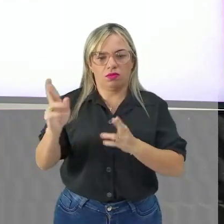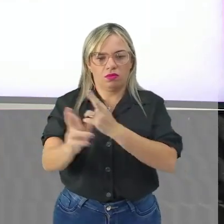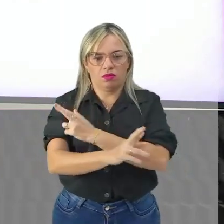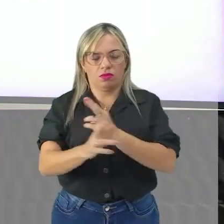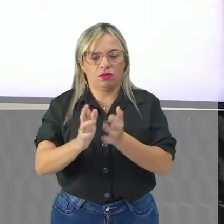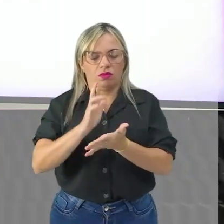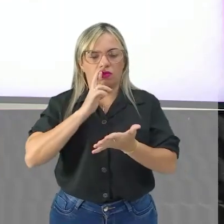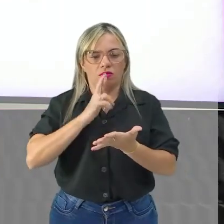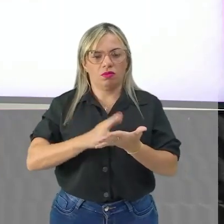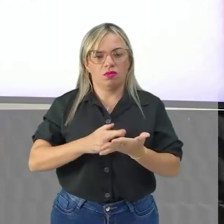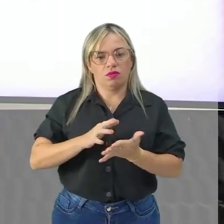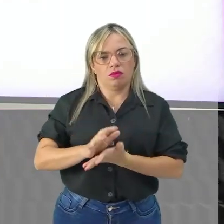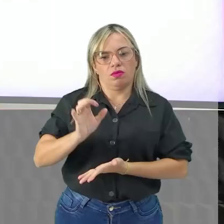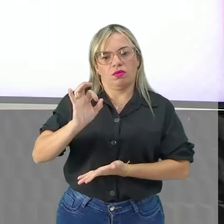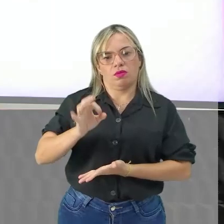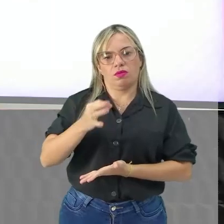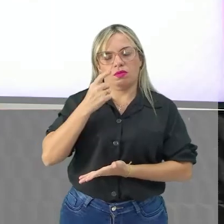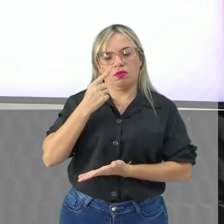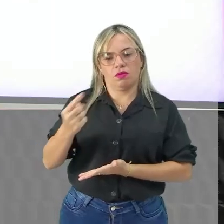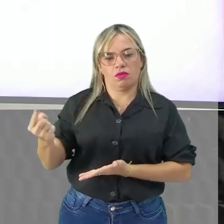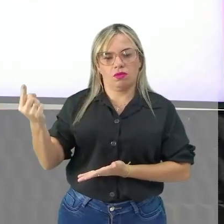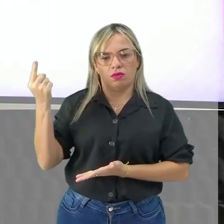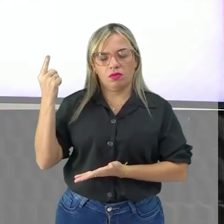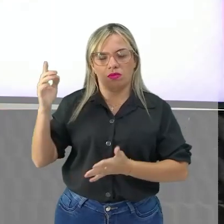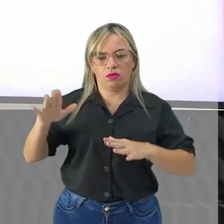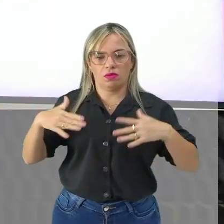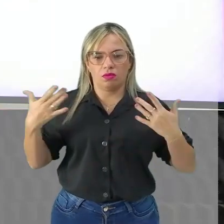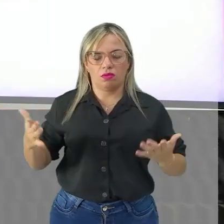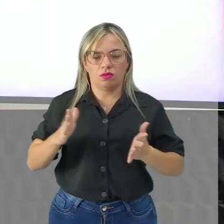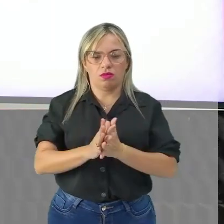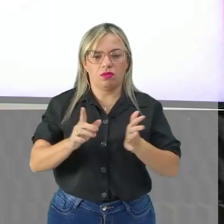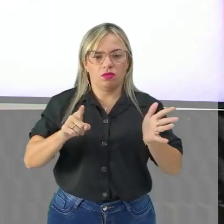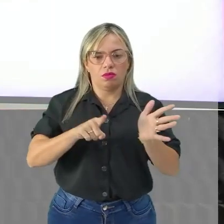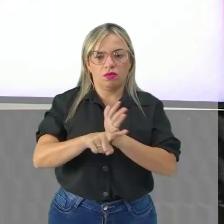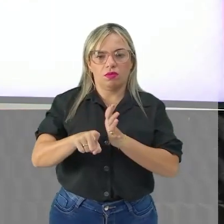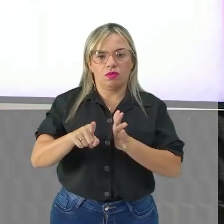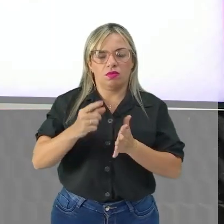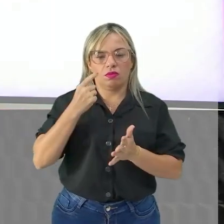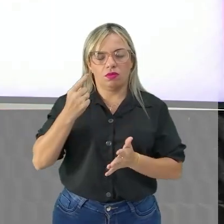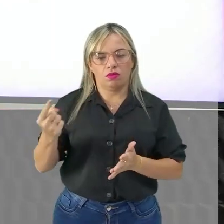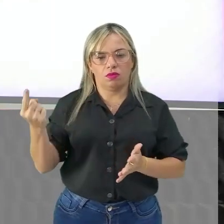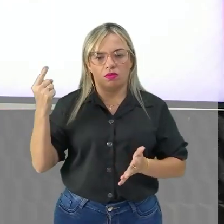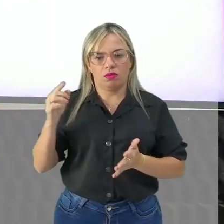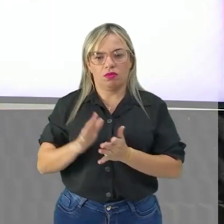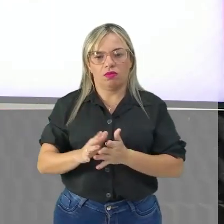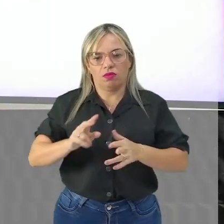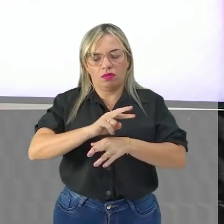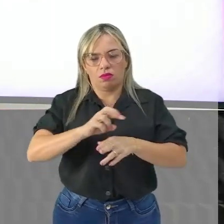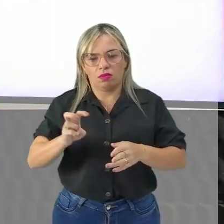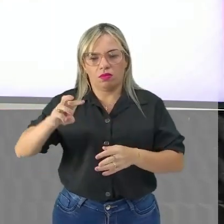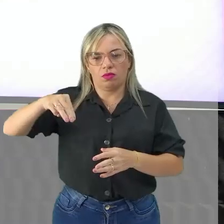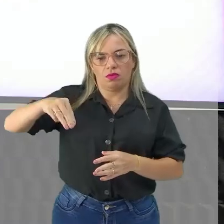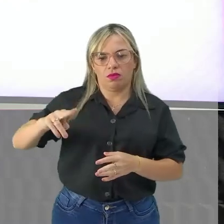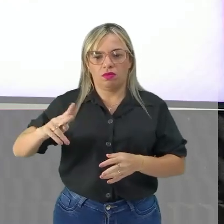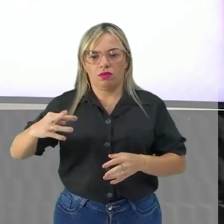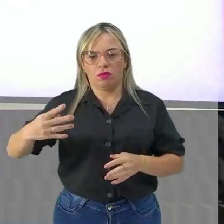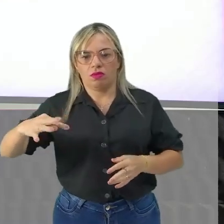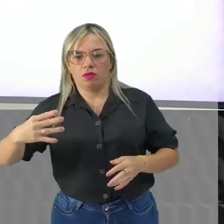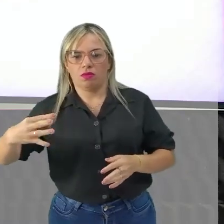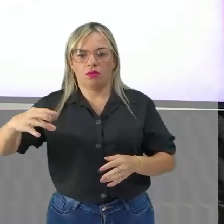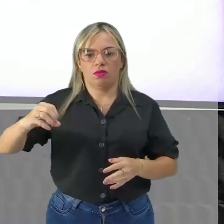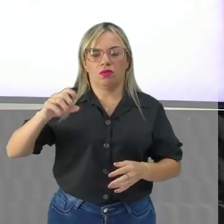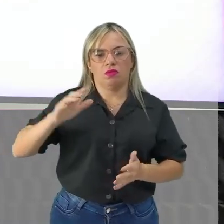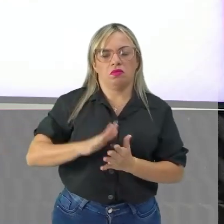a resposta correta aqui para essa questão da multiplicação, independente da